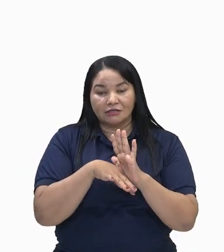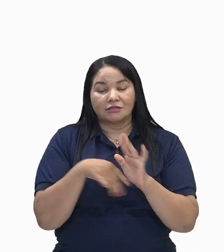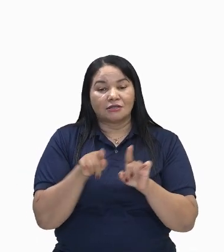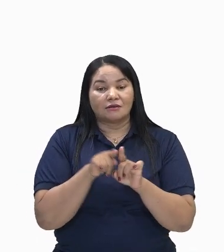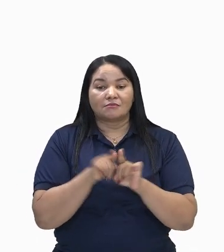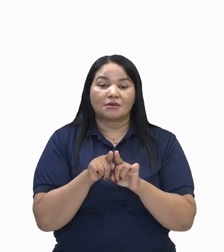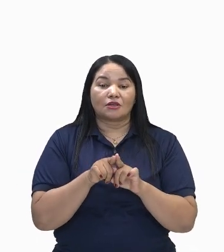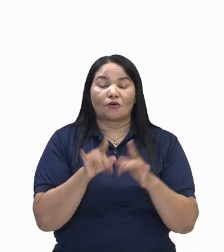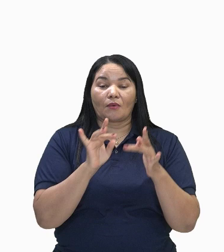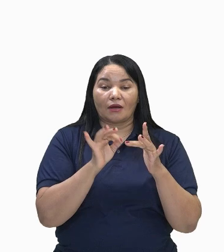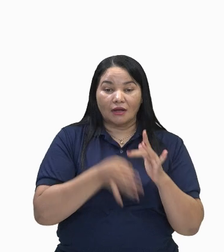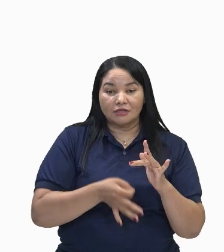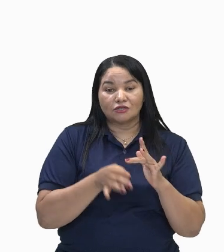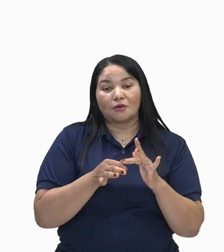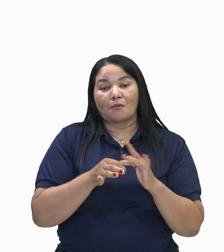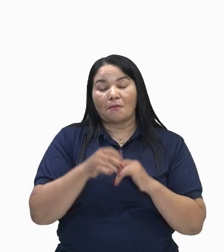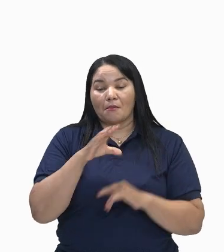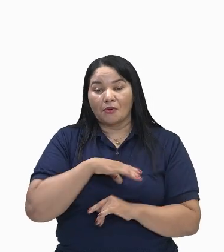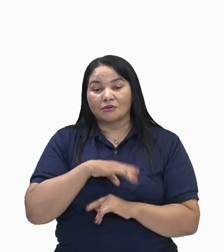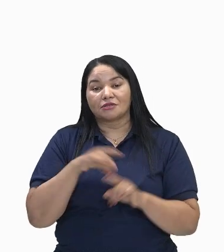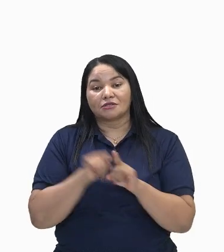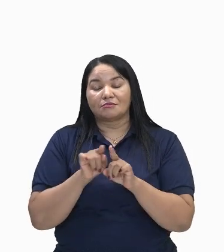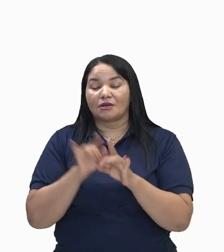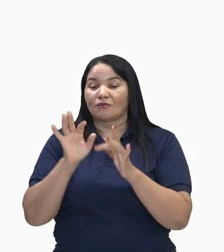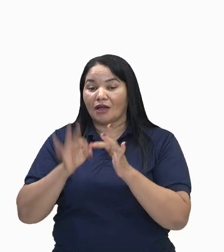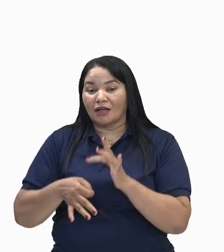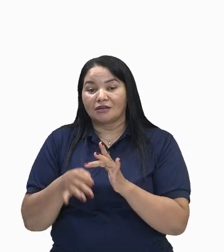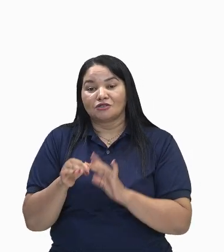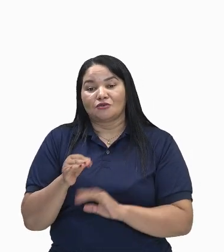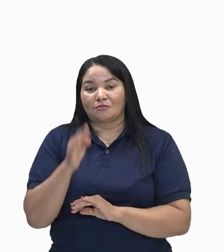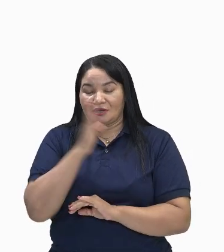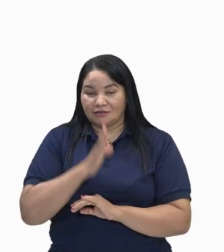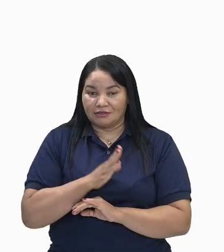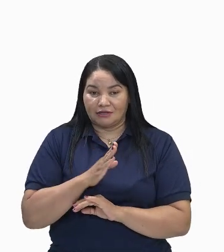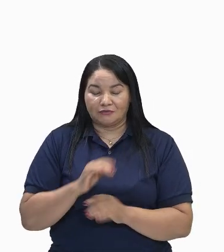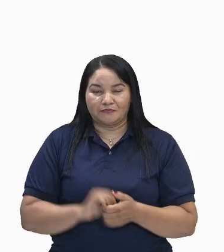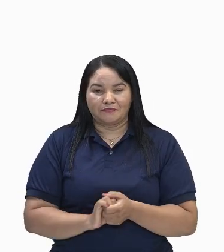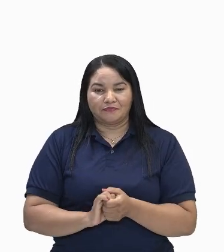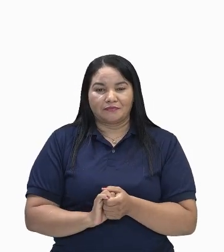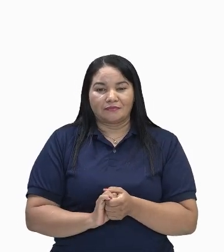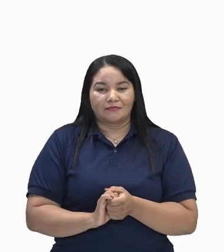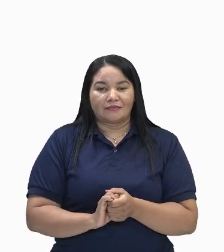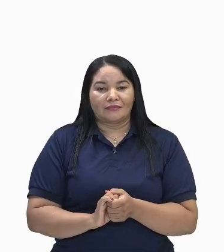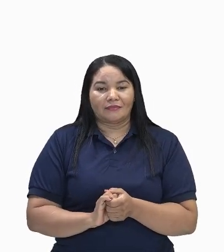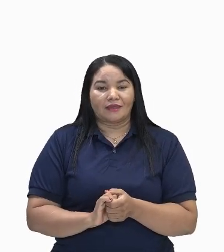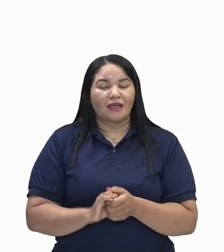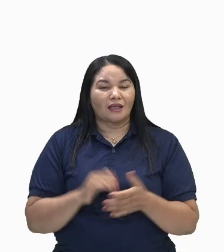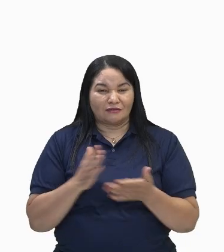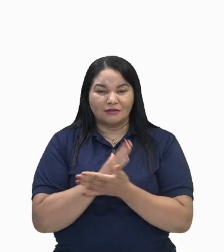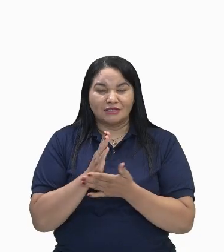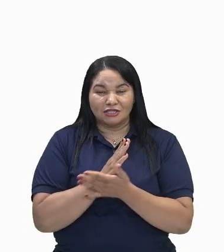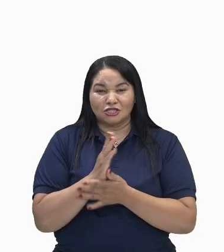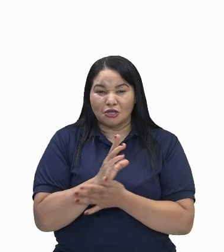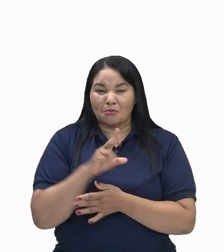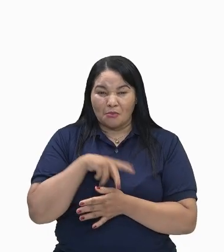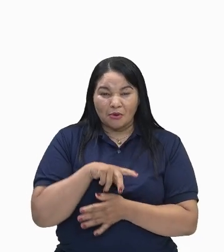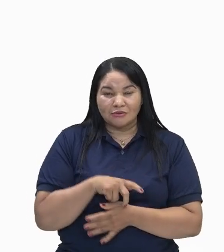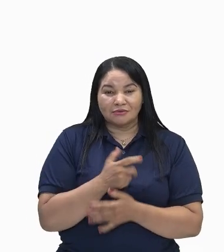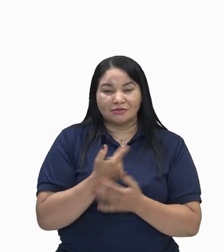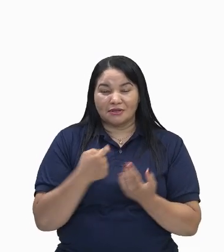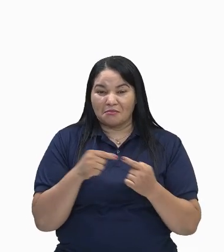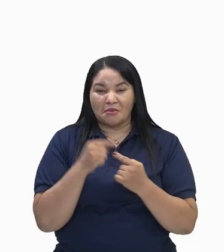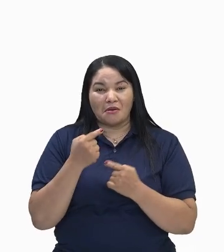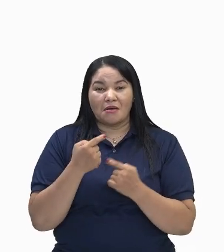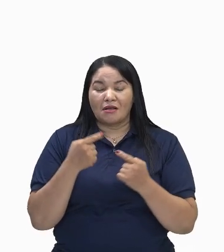português como do arcadismo brasileiro. Raramente o arcadismo português aborda questões políticas de